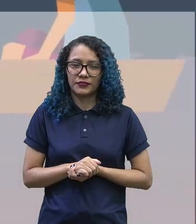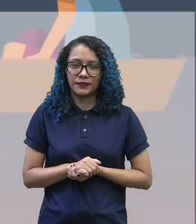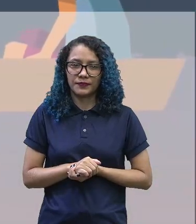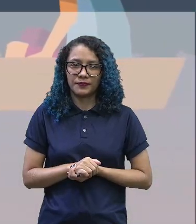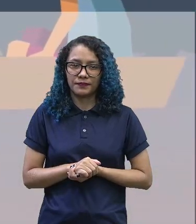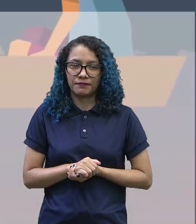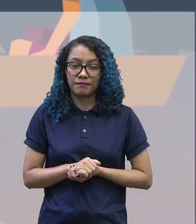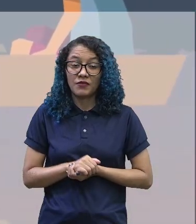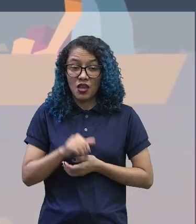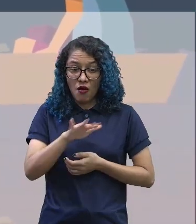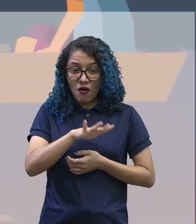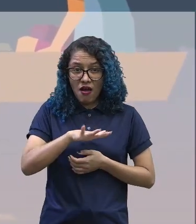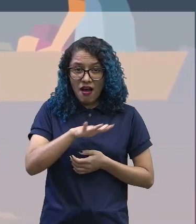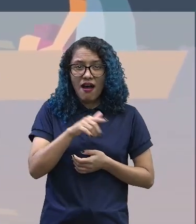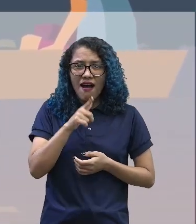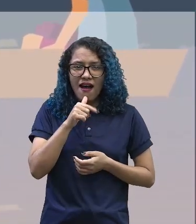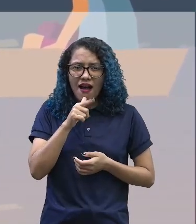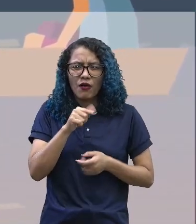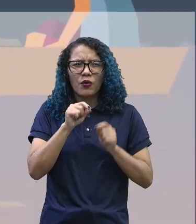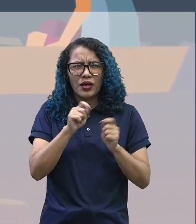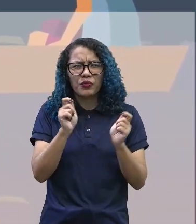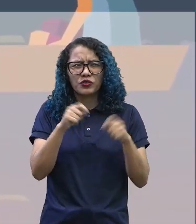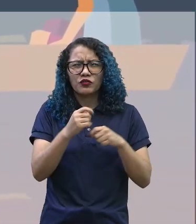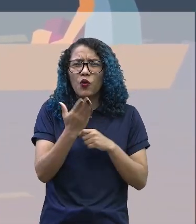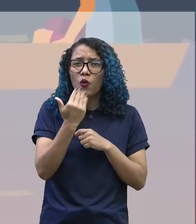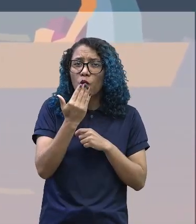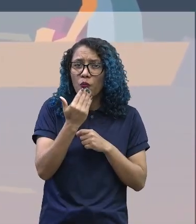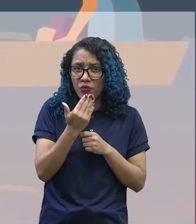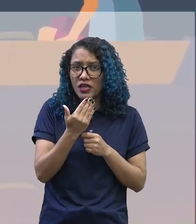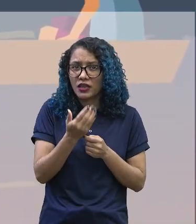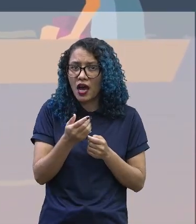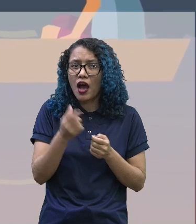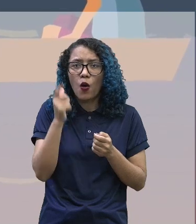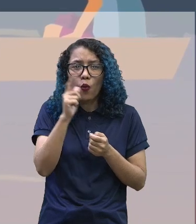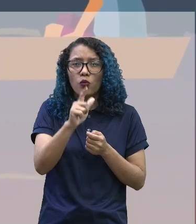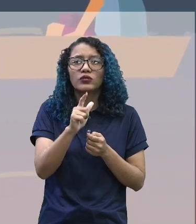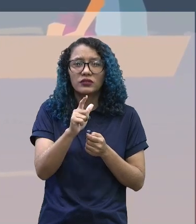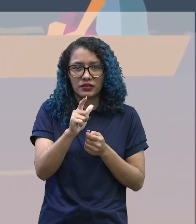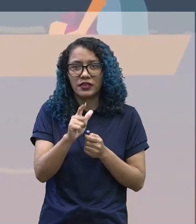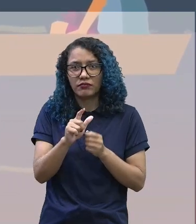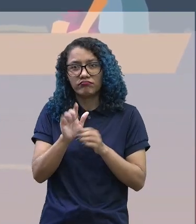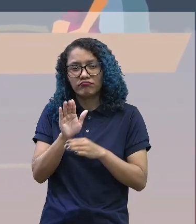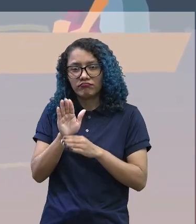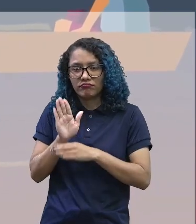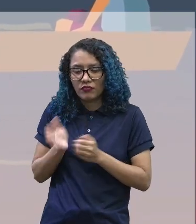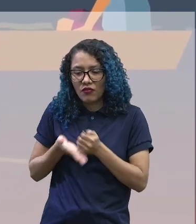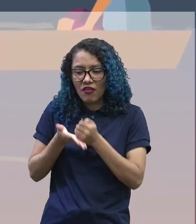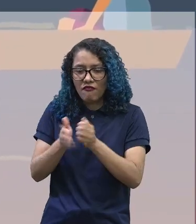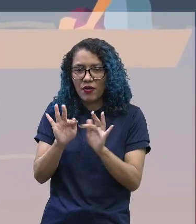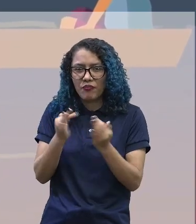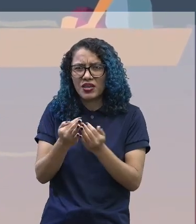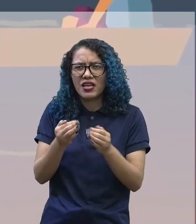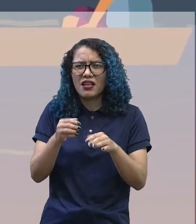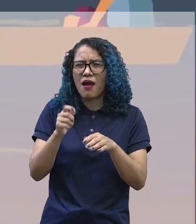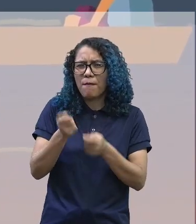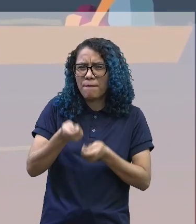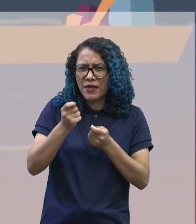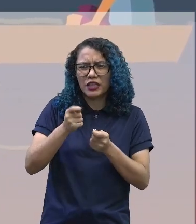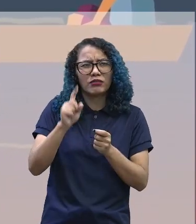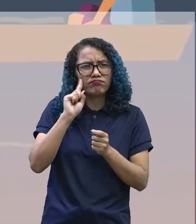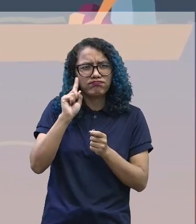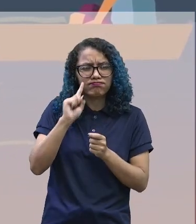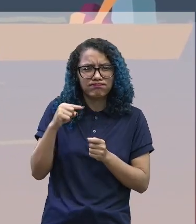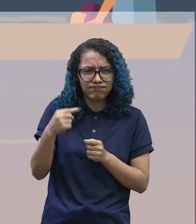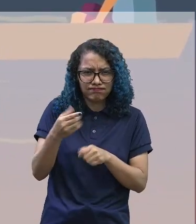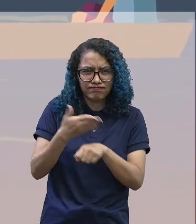Das águas do rio vêm os alimentos que sustentam as comunidades. A pesca é uma prática diária que alimenta famílias